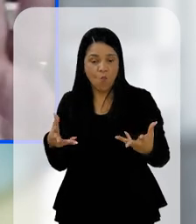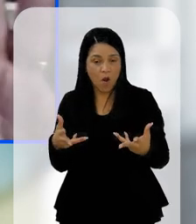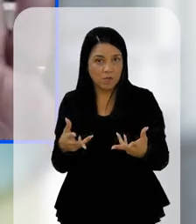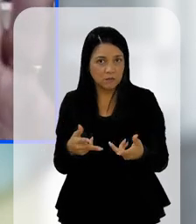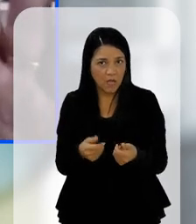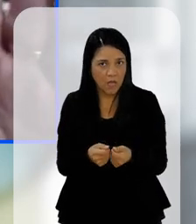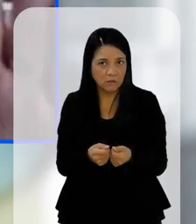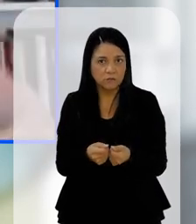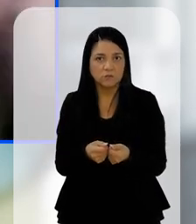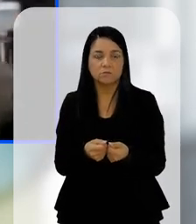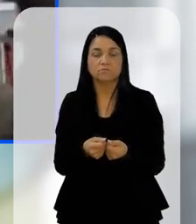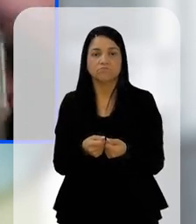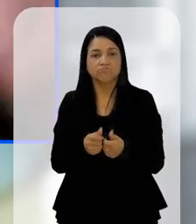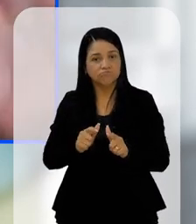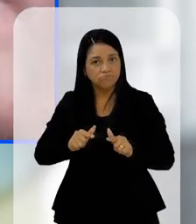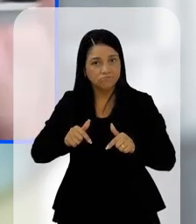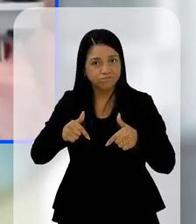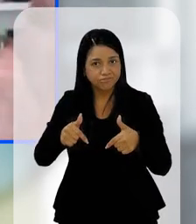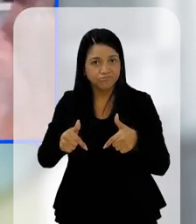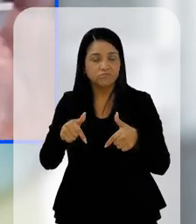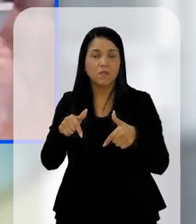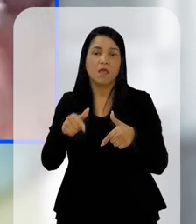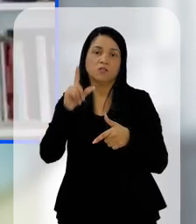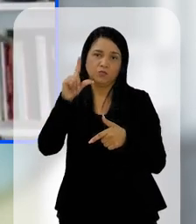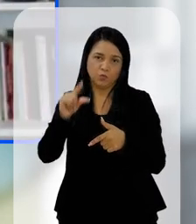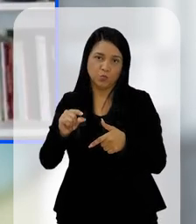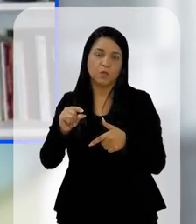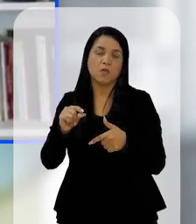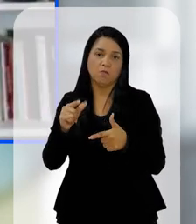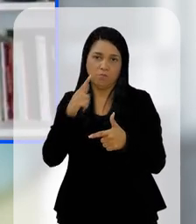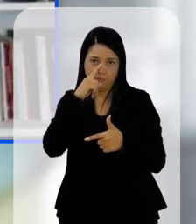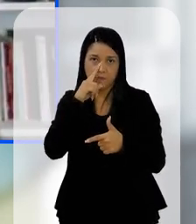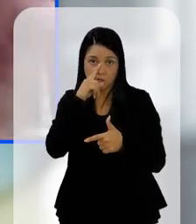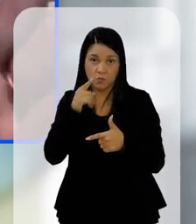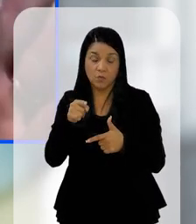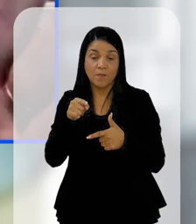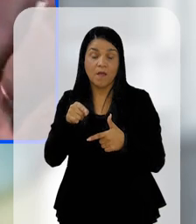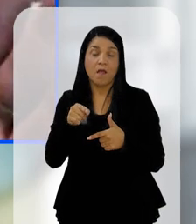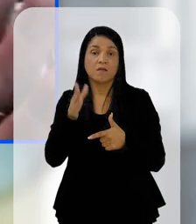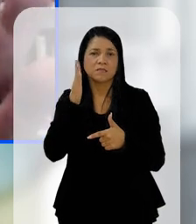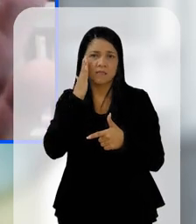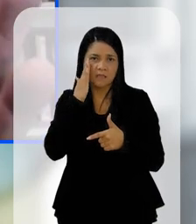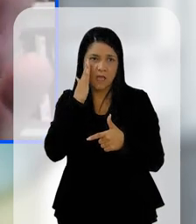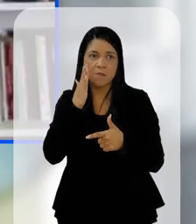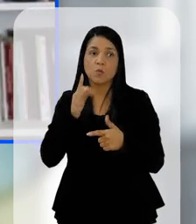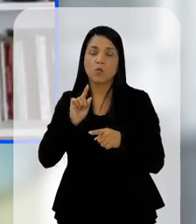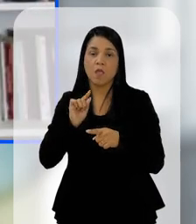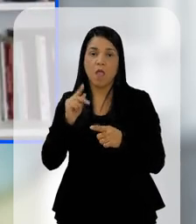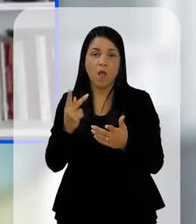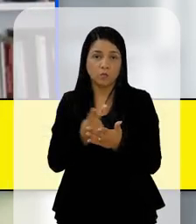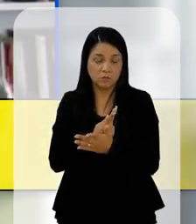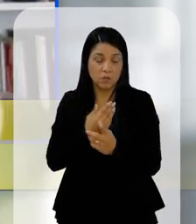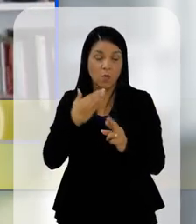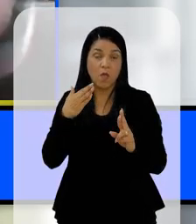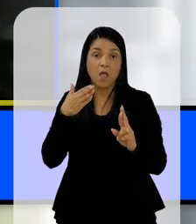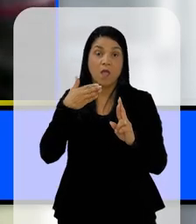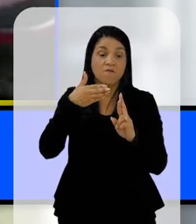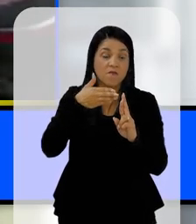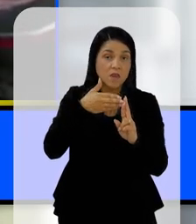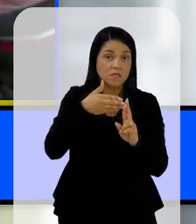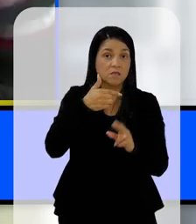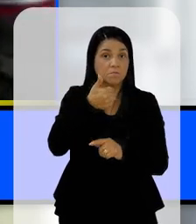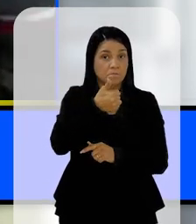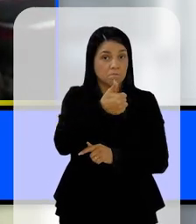que aconteceu. Mas é óbvio que este evento foi gigante. Agora, o que certamente contribuiu, quando a gente tem como